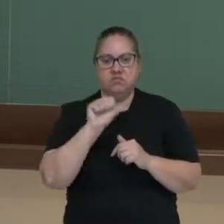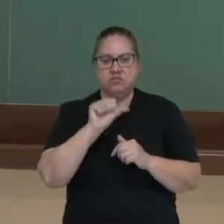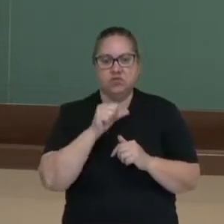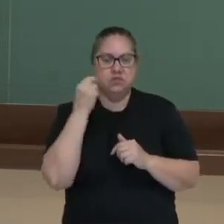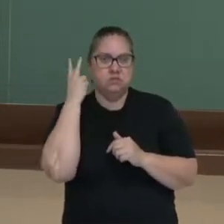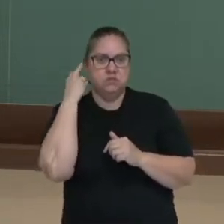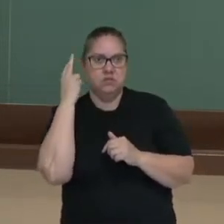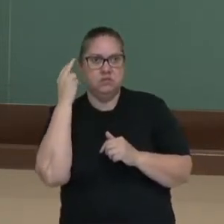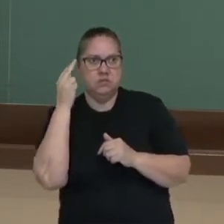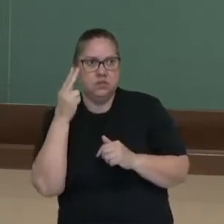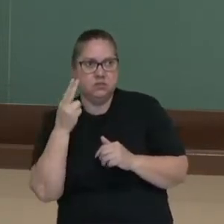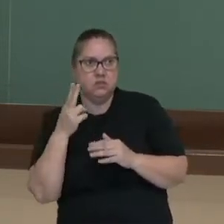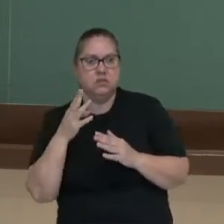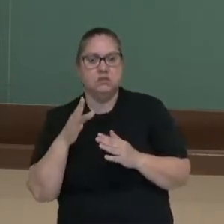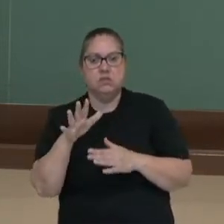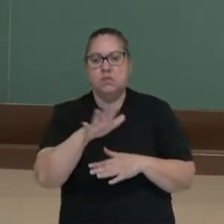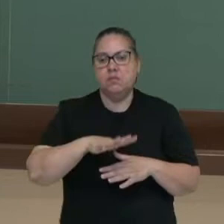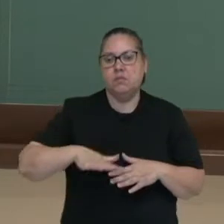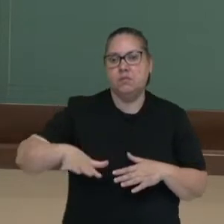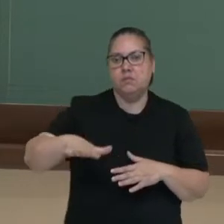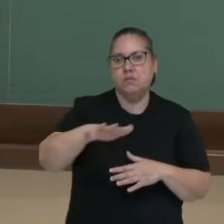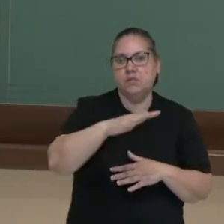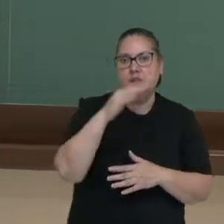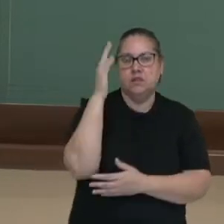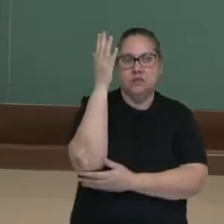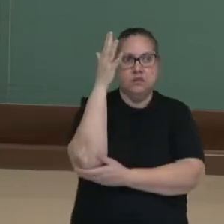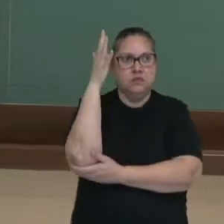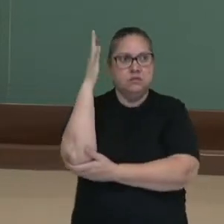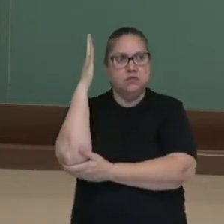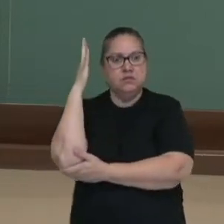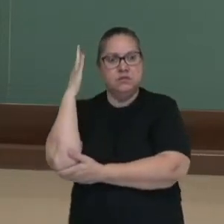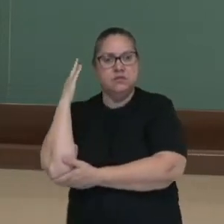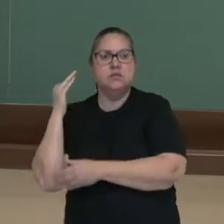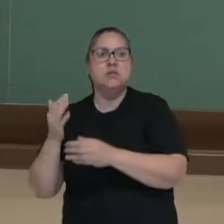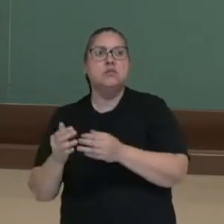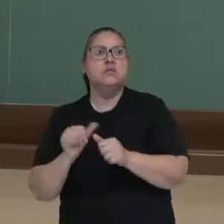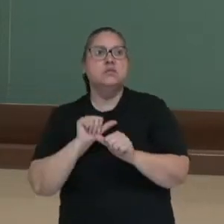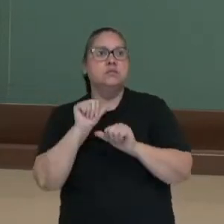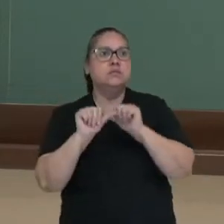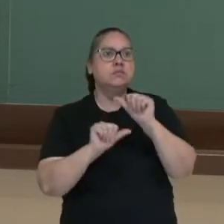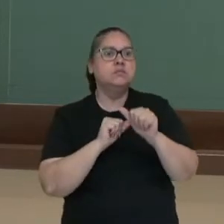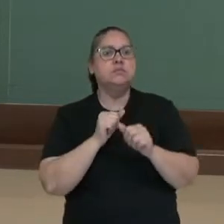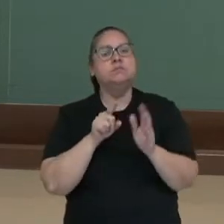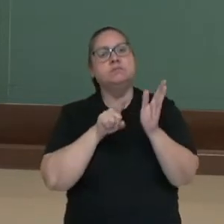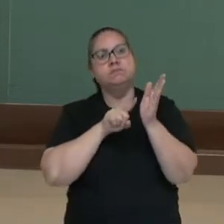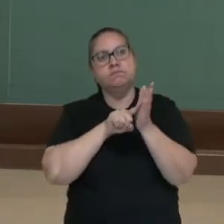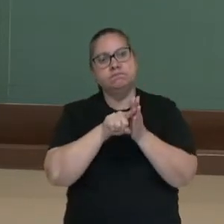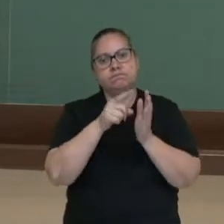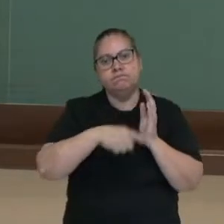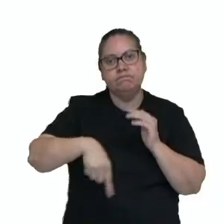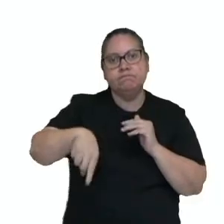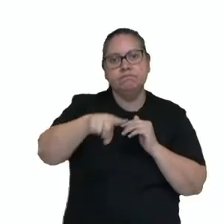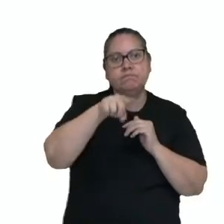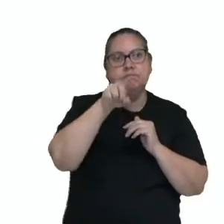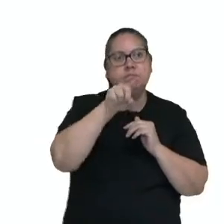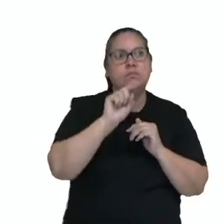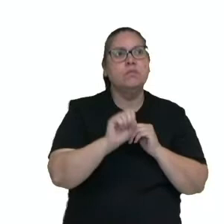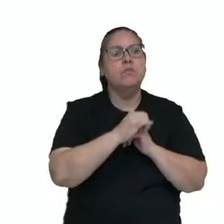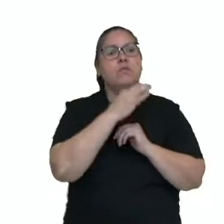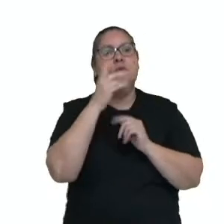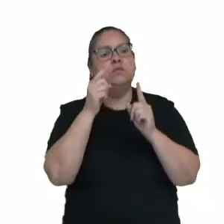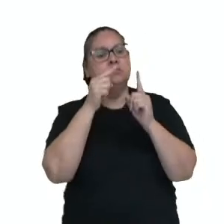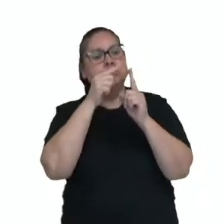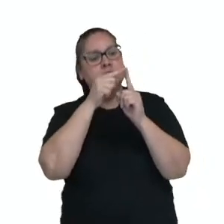natural, principalmente para o meio ambiente como um todo, essas modificações. E aí eu pergunto para vocês: quais